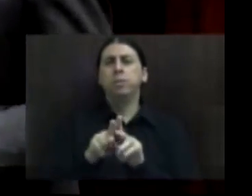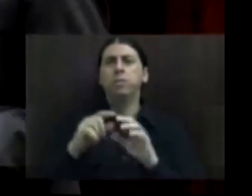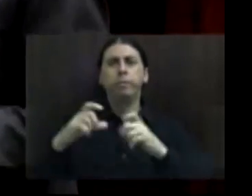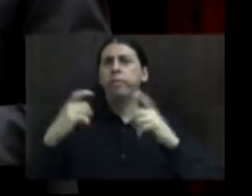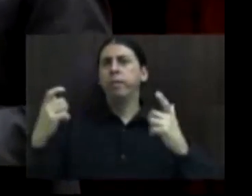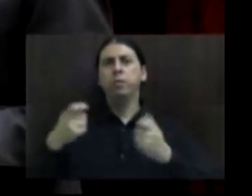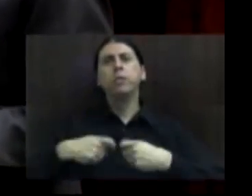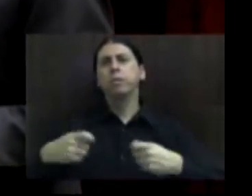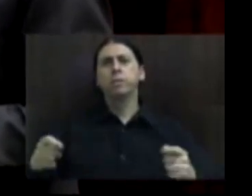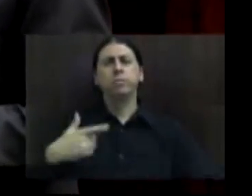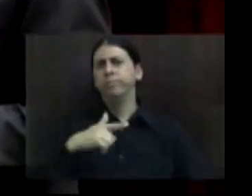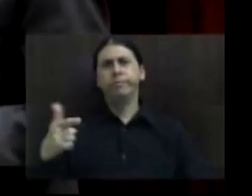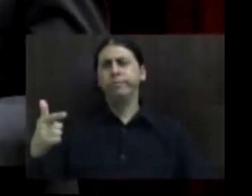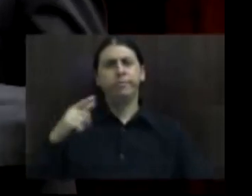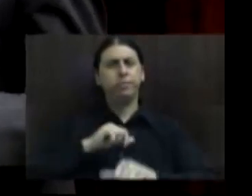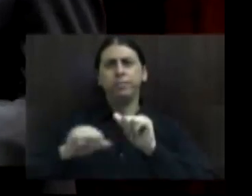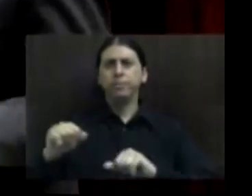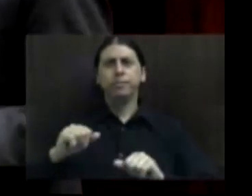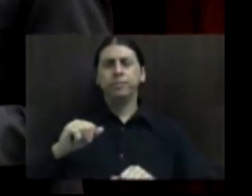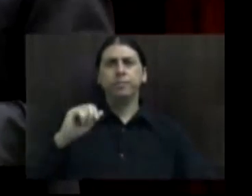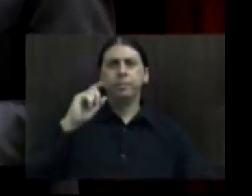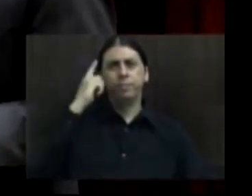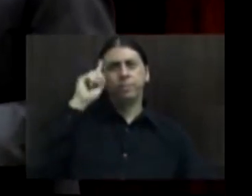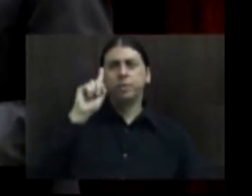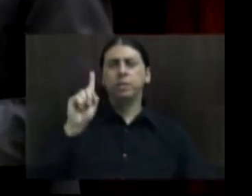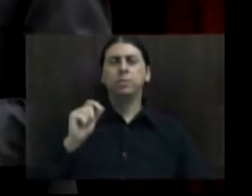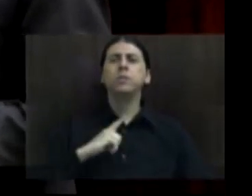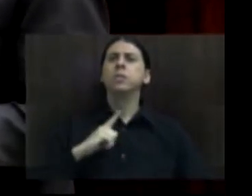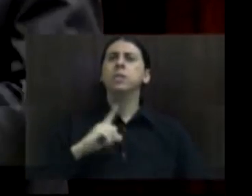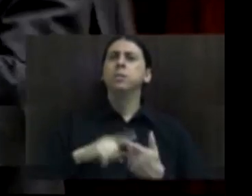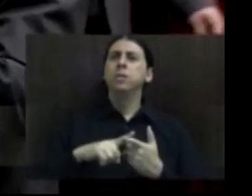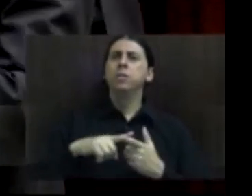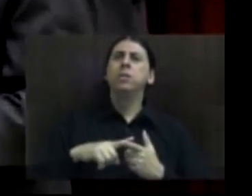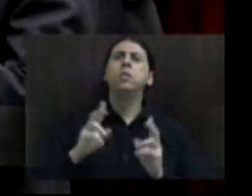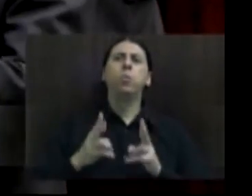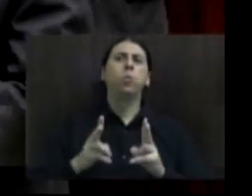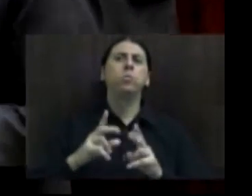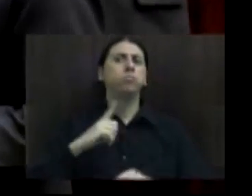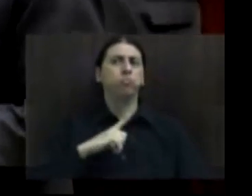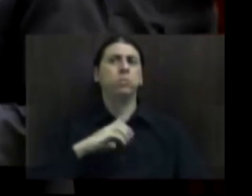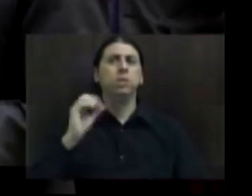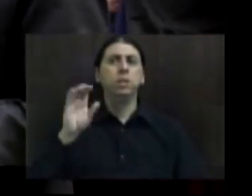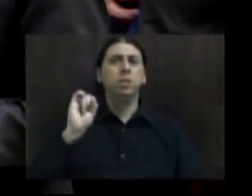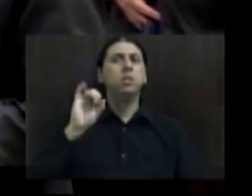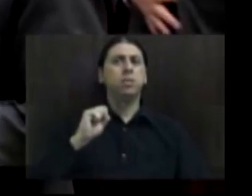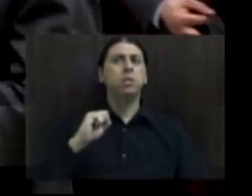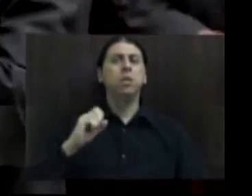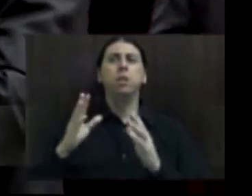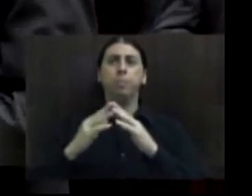seus gastos acima da receita quem contrário disso dizia que eh quando haveria houvesse crises da